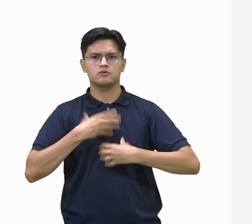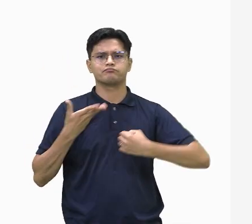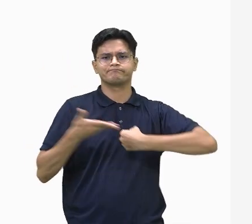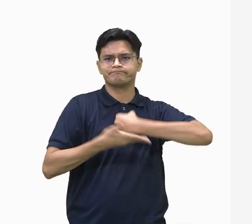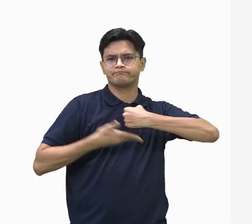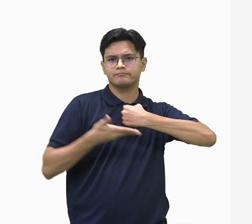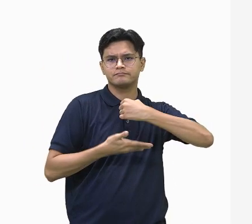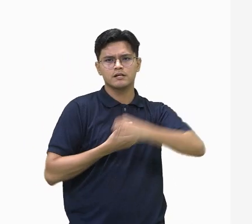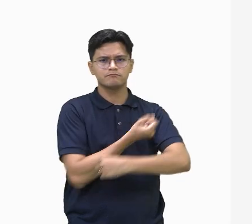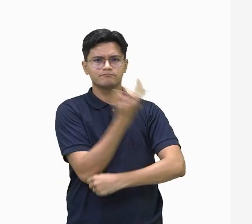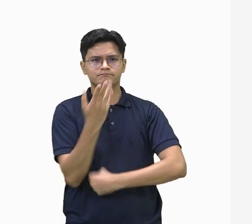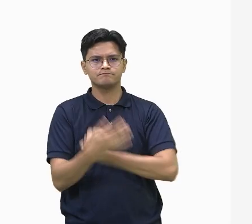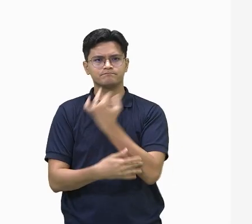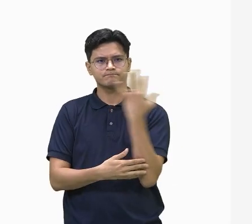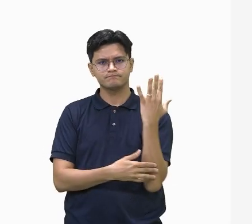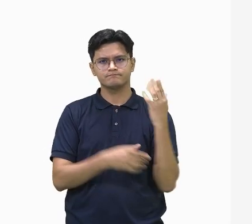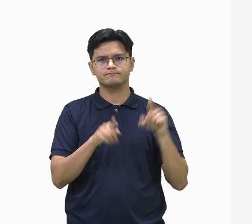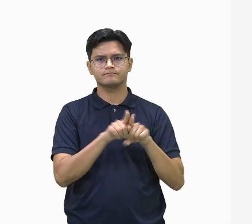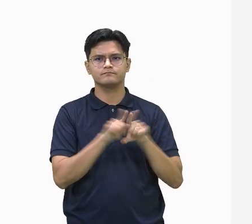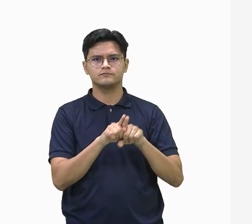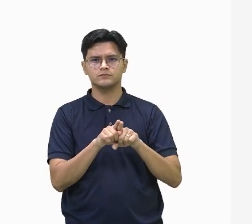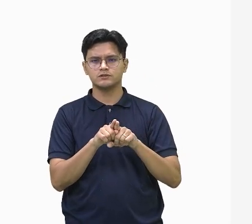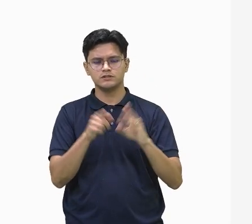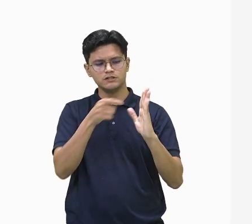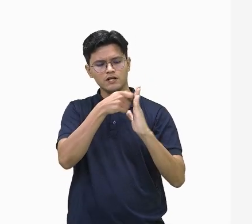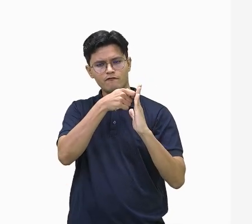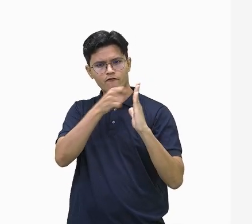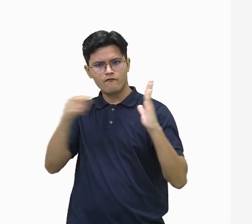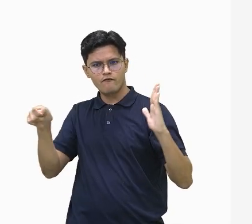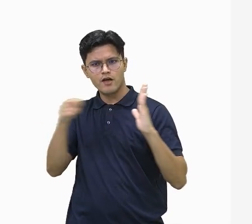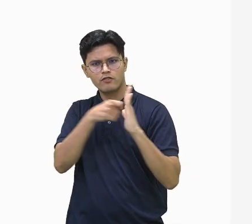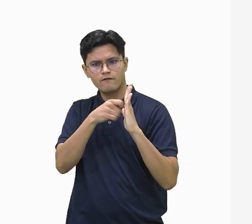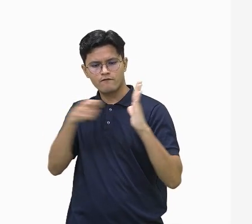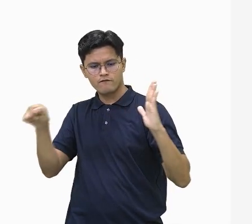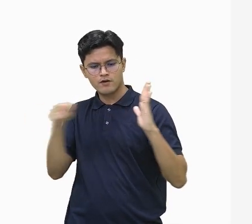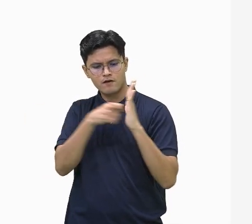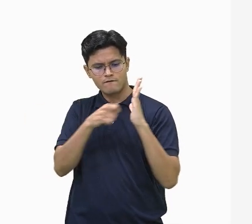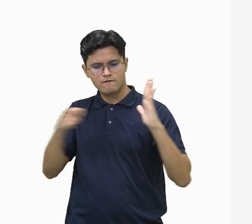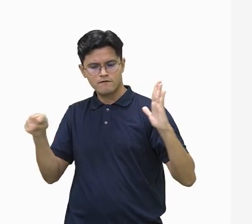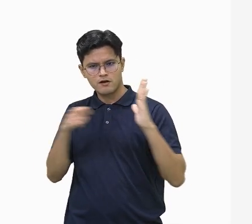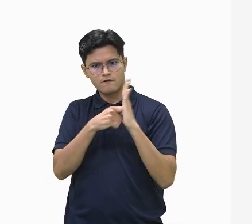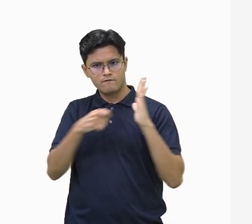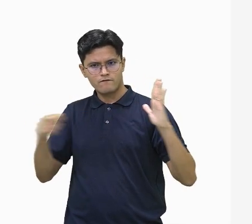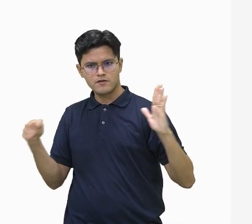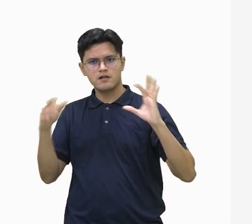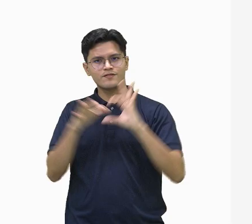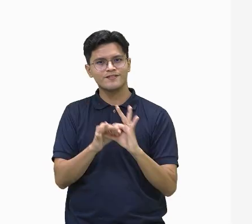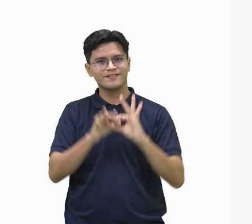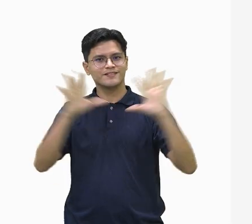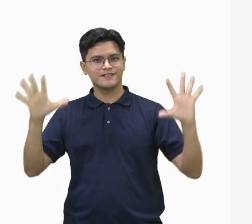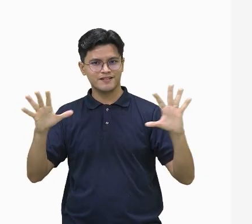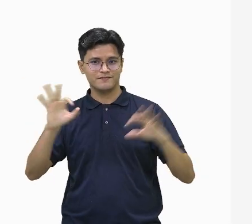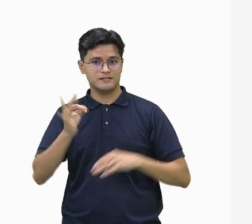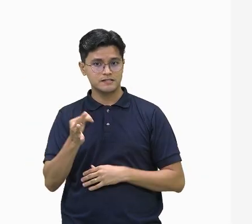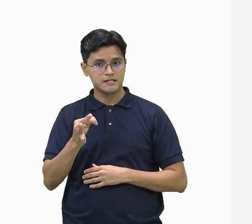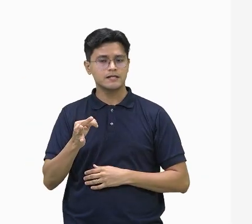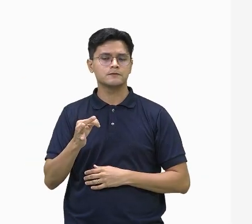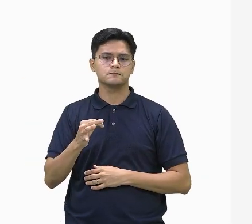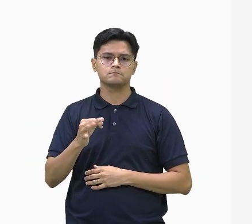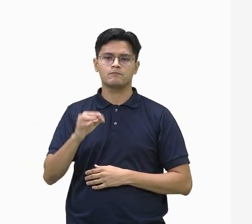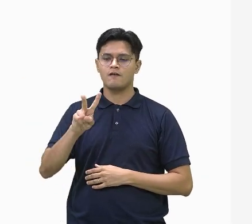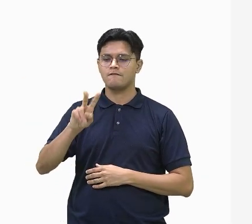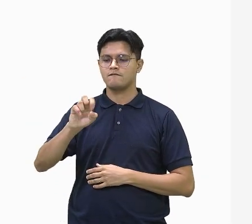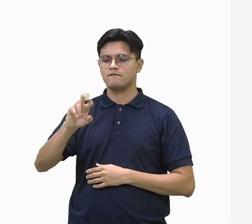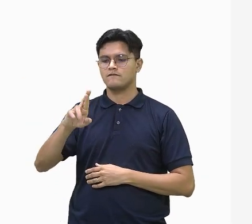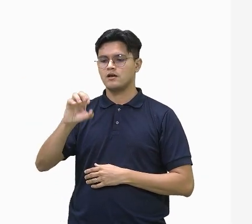movimento não vai pegar o que o arcadismo fazia, que era um padrão, versos fixos, né? Toda uma situação. Aqui não. Esse